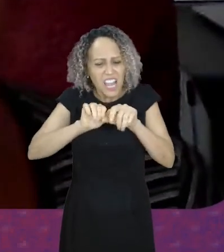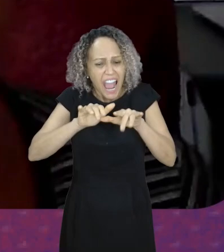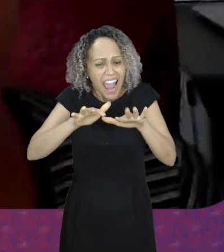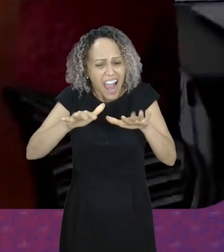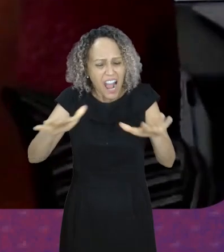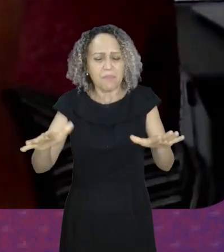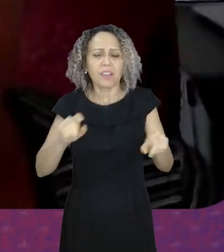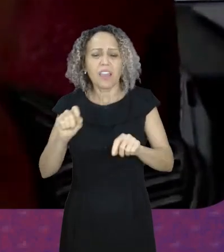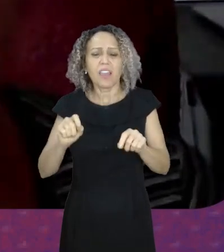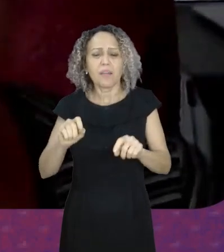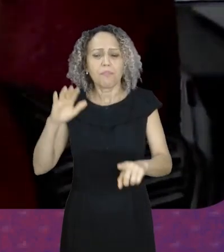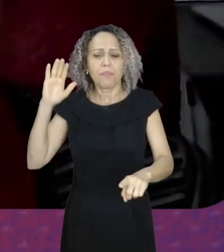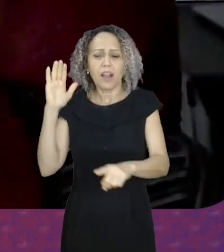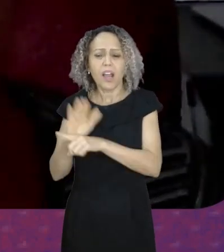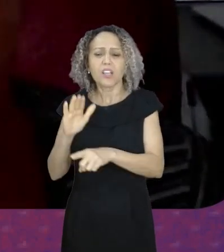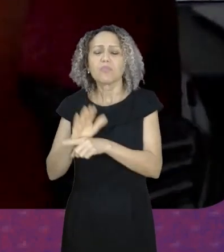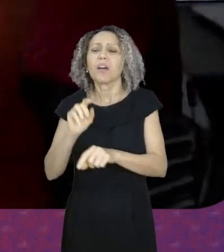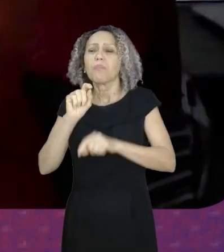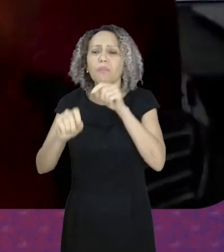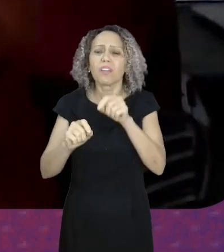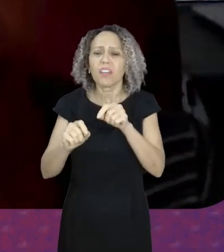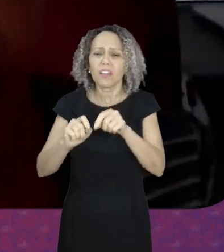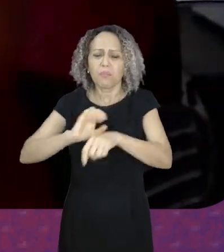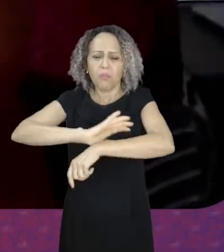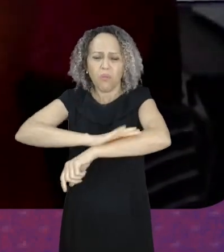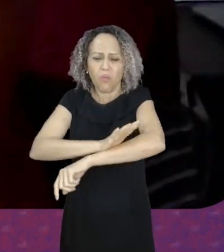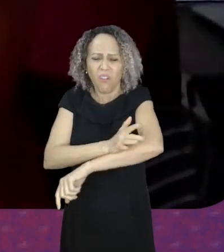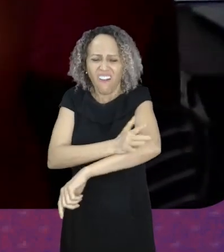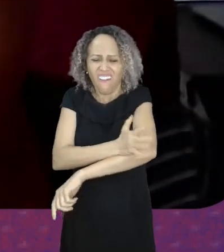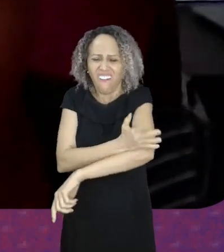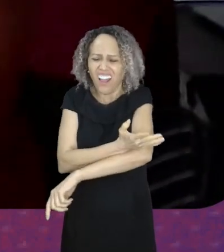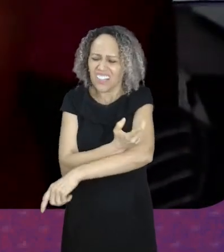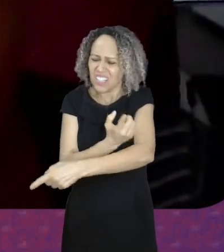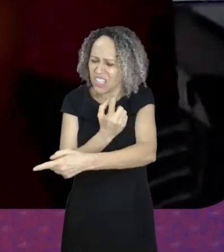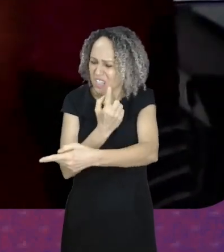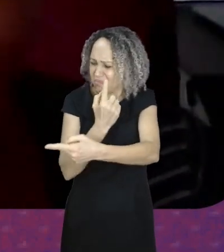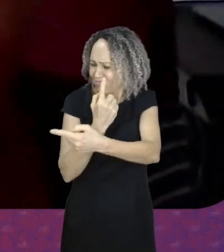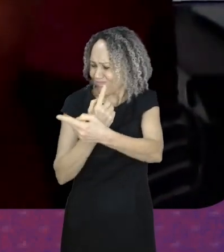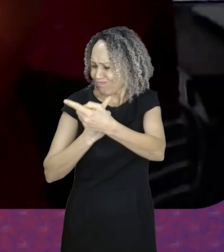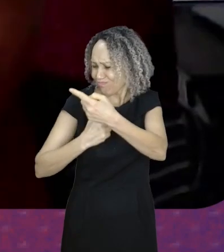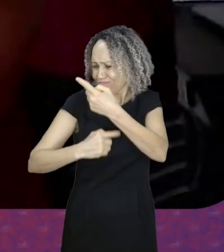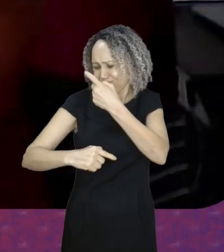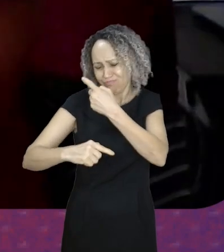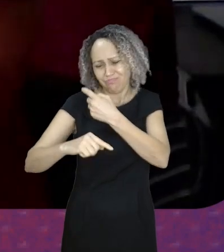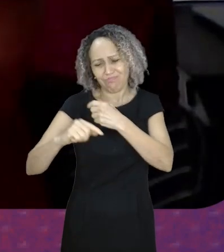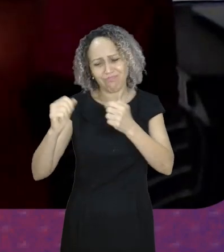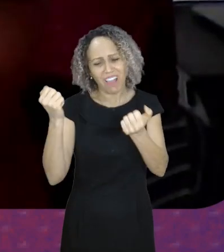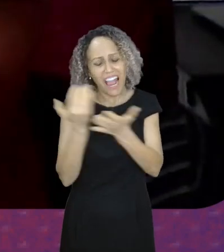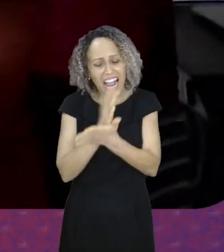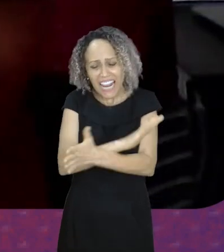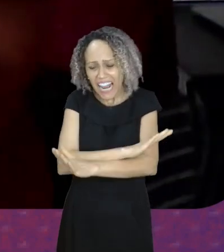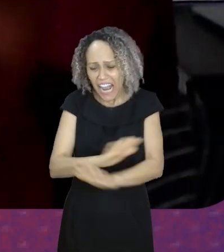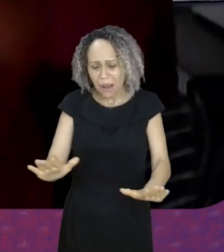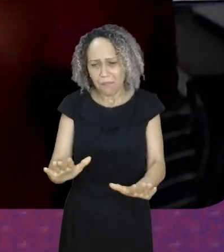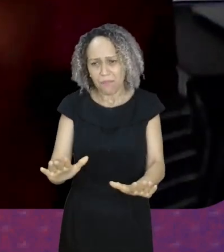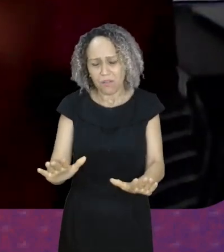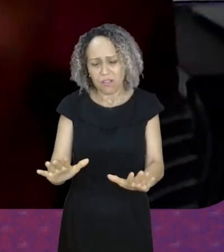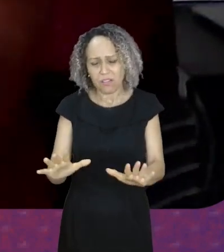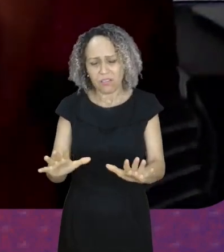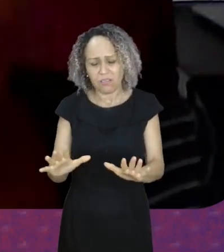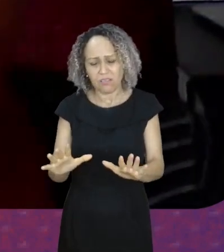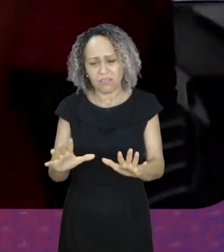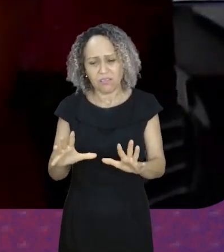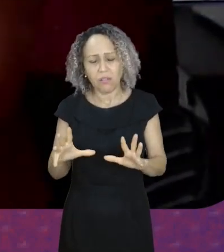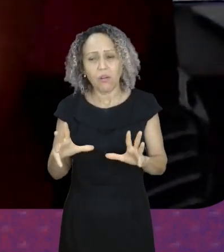contribuir com a superação do racismo. Toda pessoa que quer pôr a cabeça no travesseiro